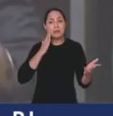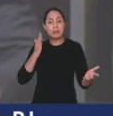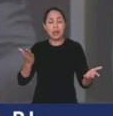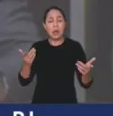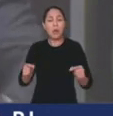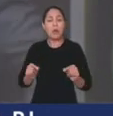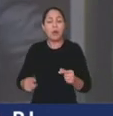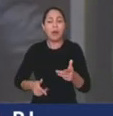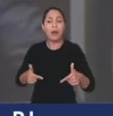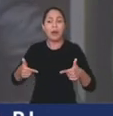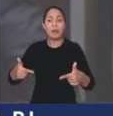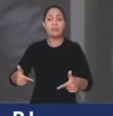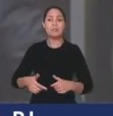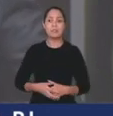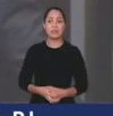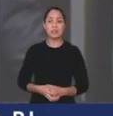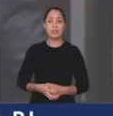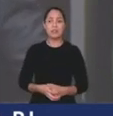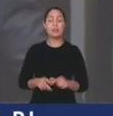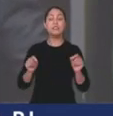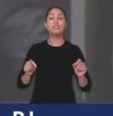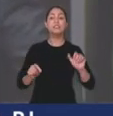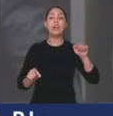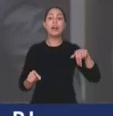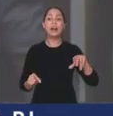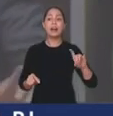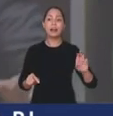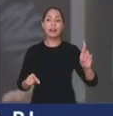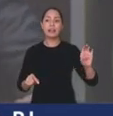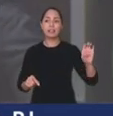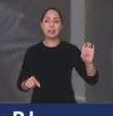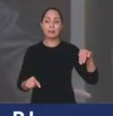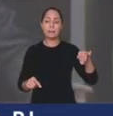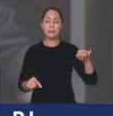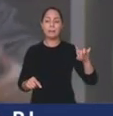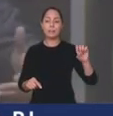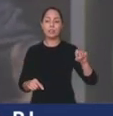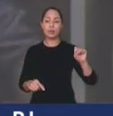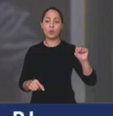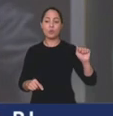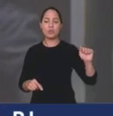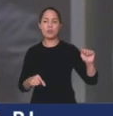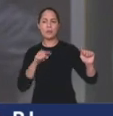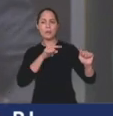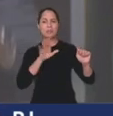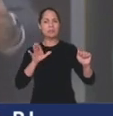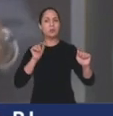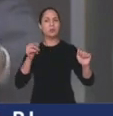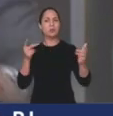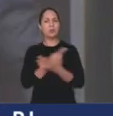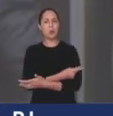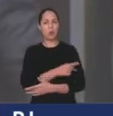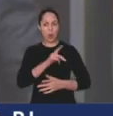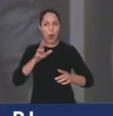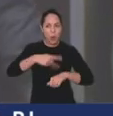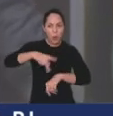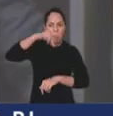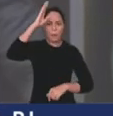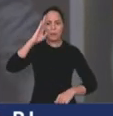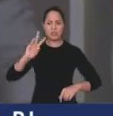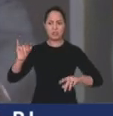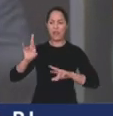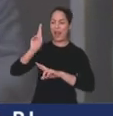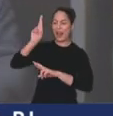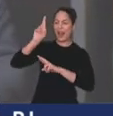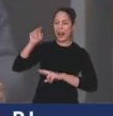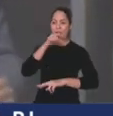a sabatina de André Mendonça. E eu não digo que o Brasil inteiro estivesse torcendo pelo André Mendonça,